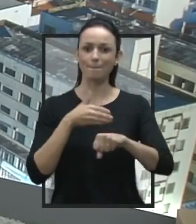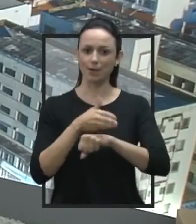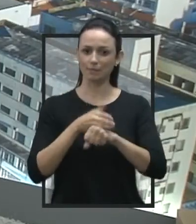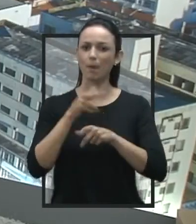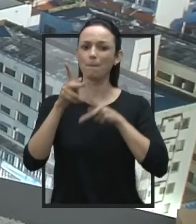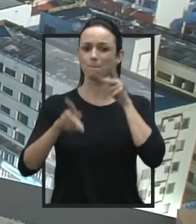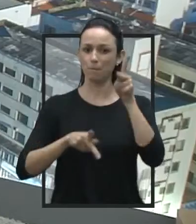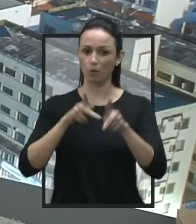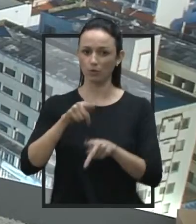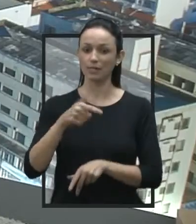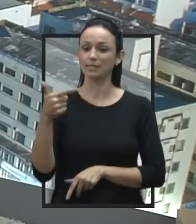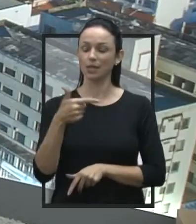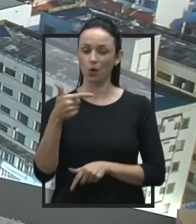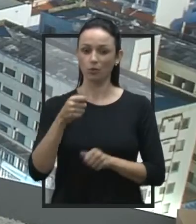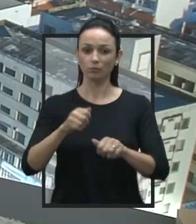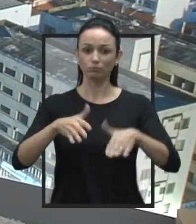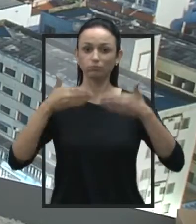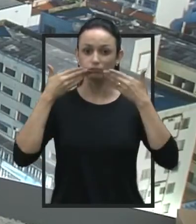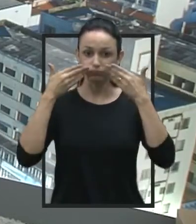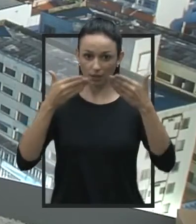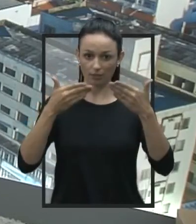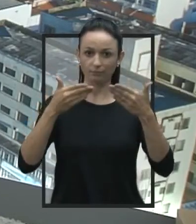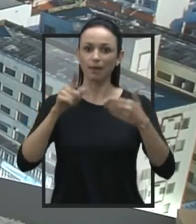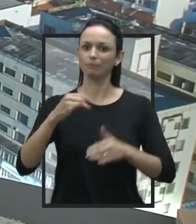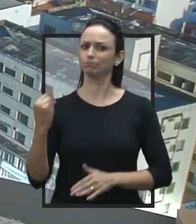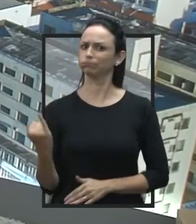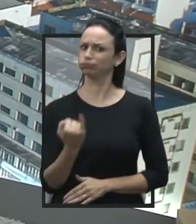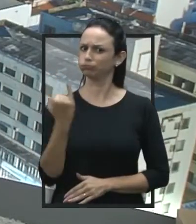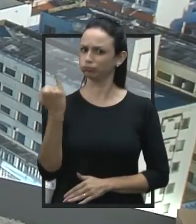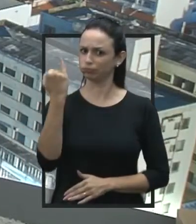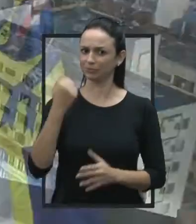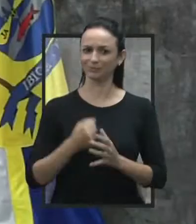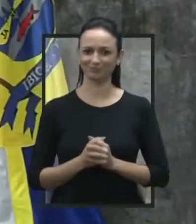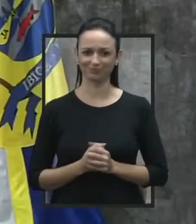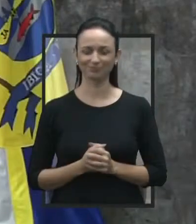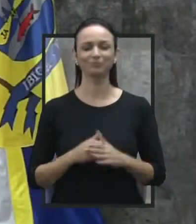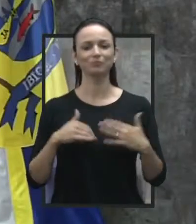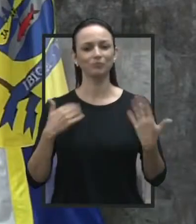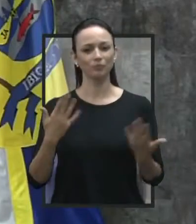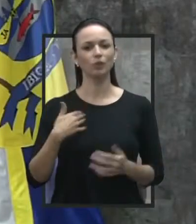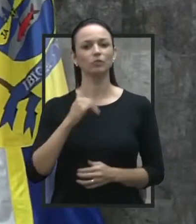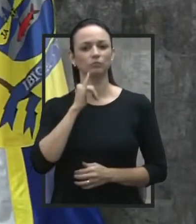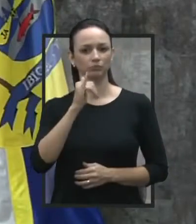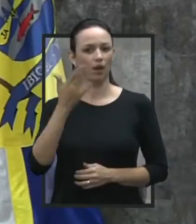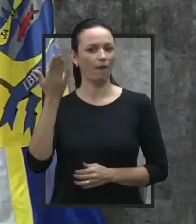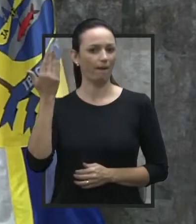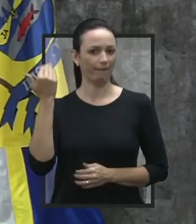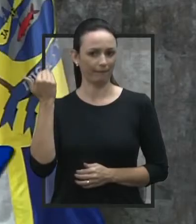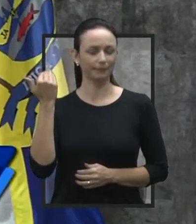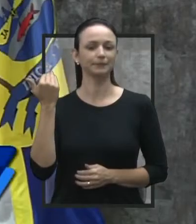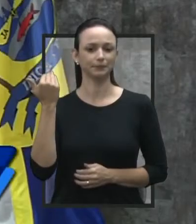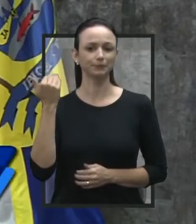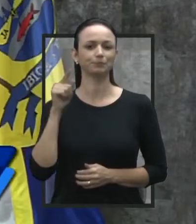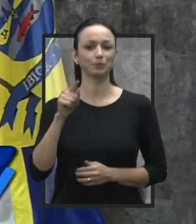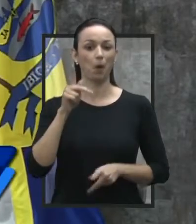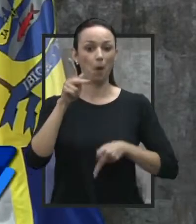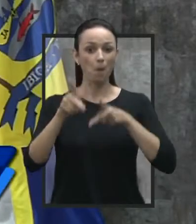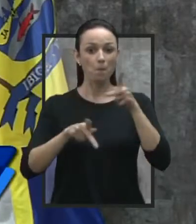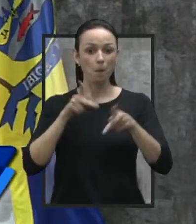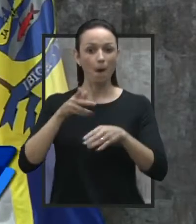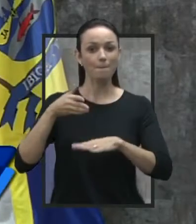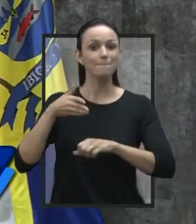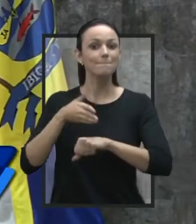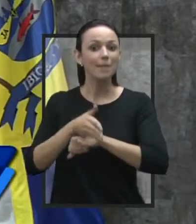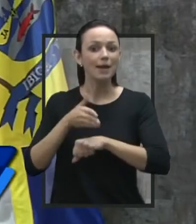participação popular nesta segunda audiência pública é fundamental. Como a gente tinha enaltecido quando a população